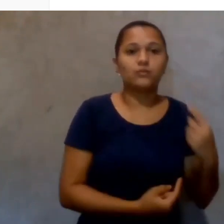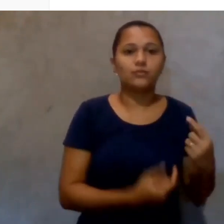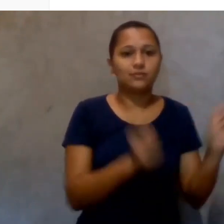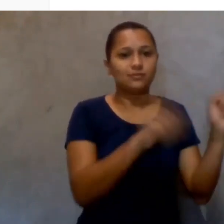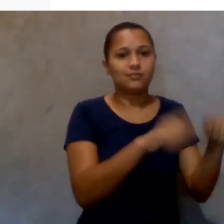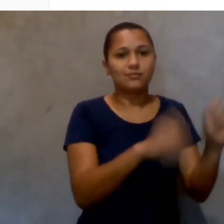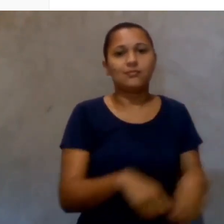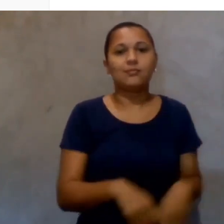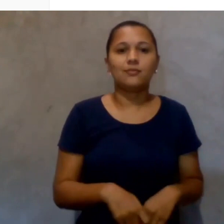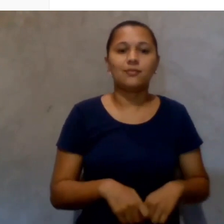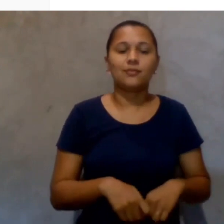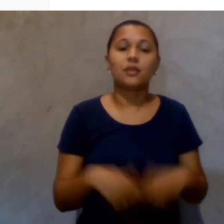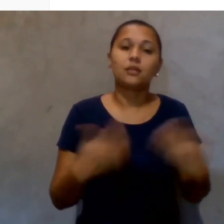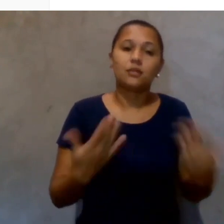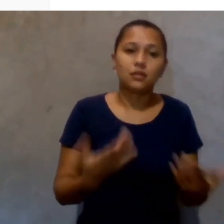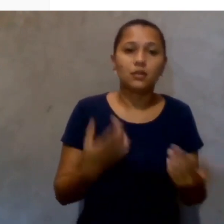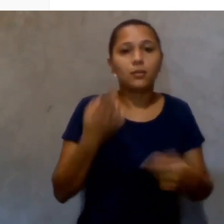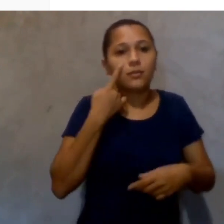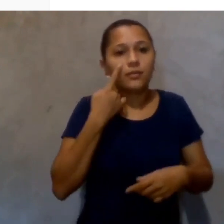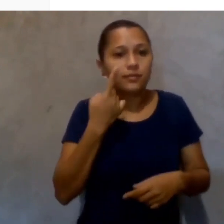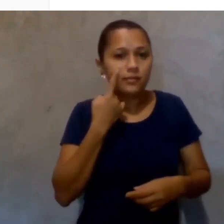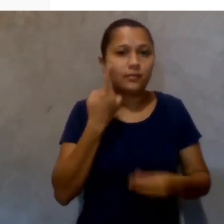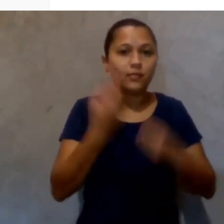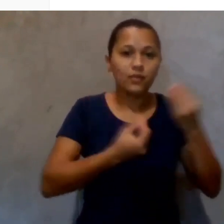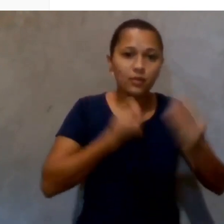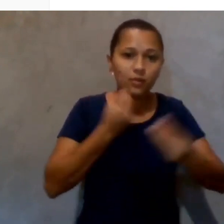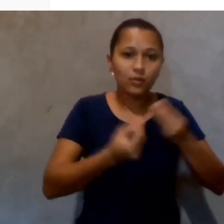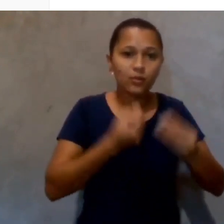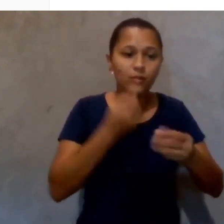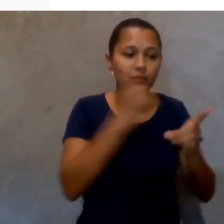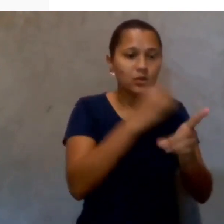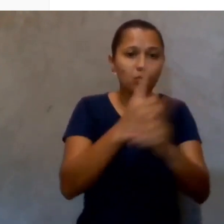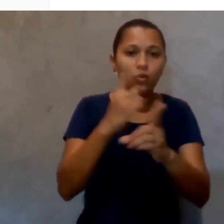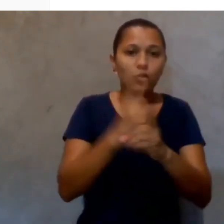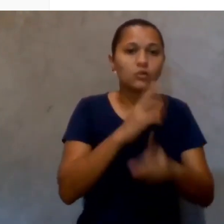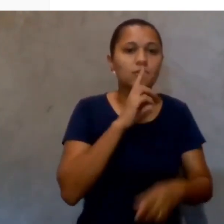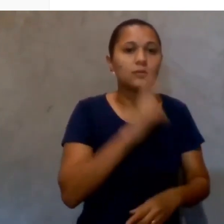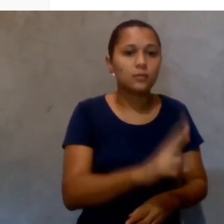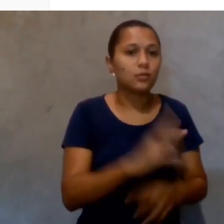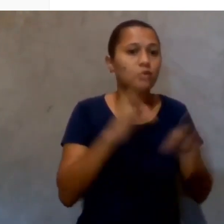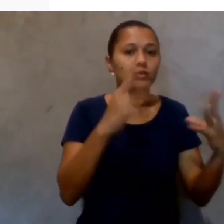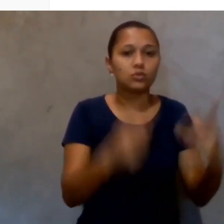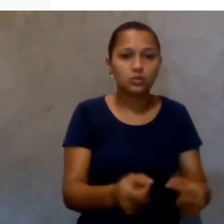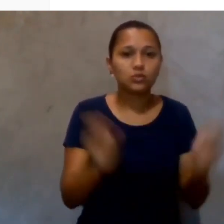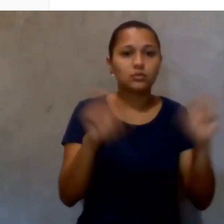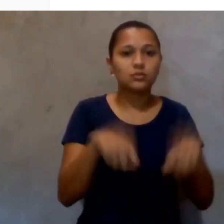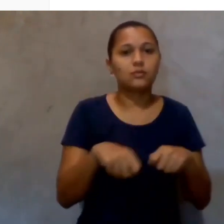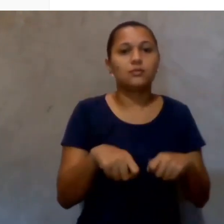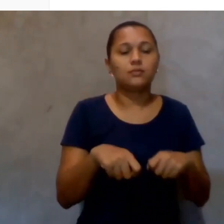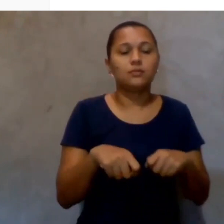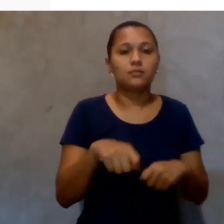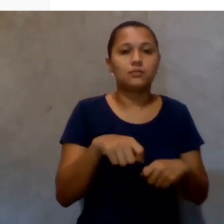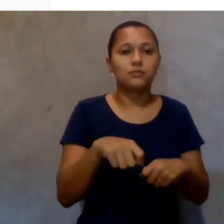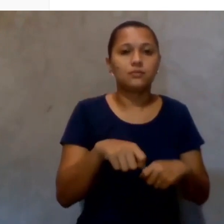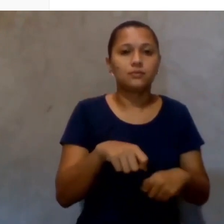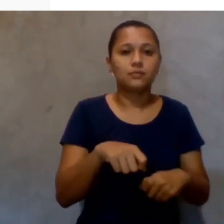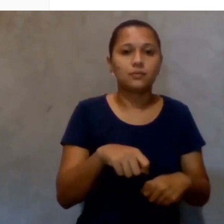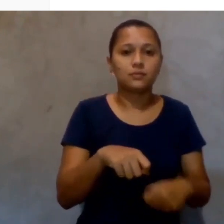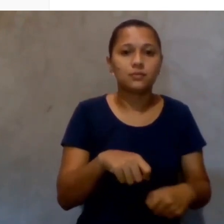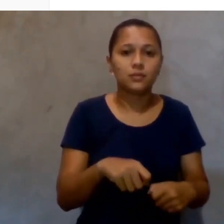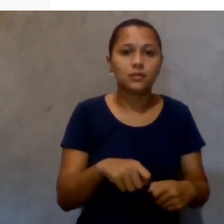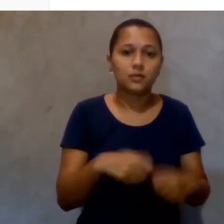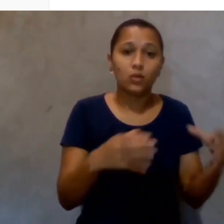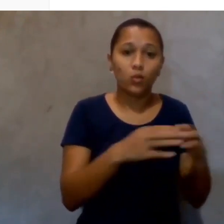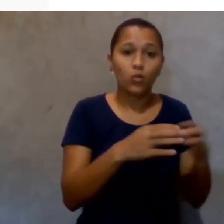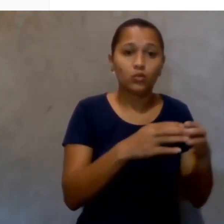Nesse caso, o número de elementos do meu espaço amostral vai ser 8, ou seja, o meu espaço amostral